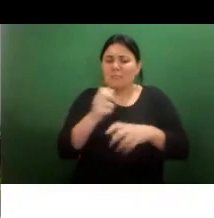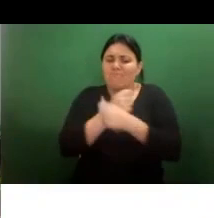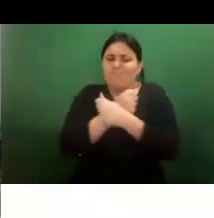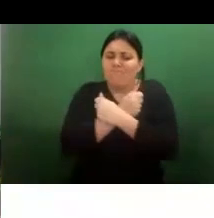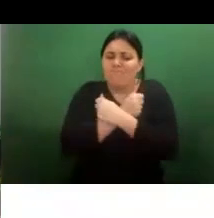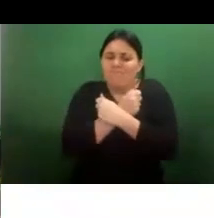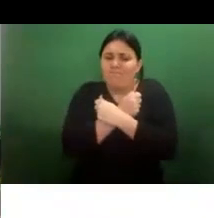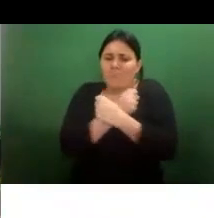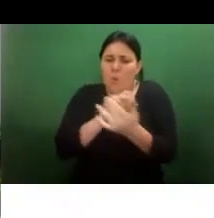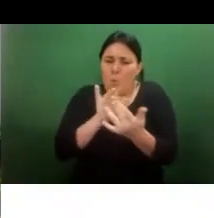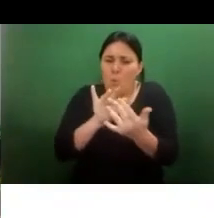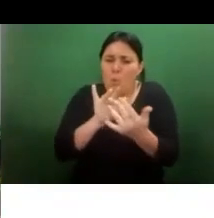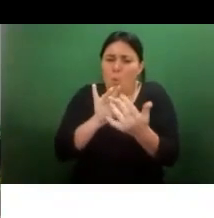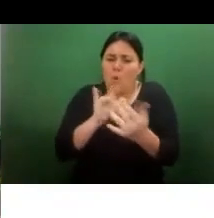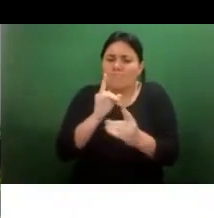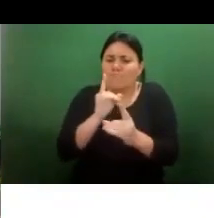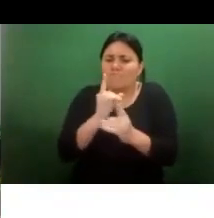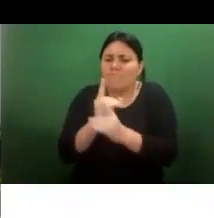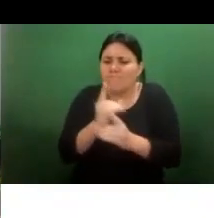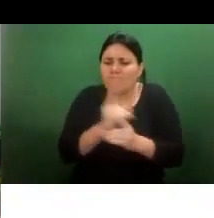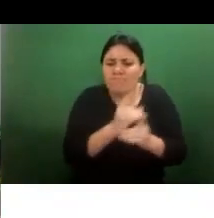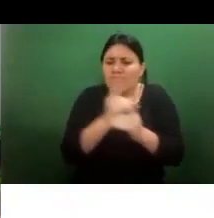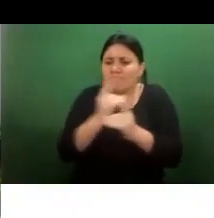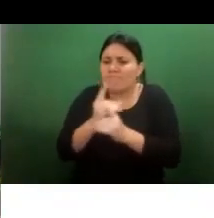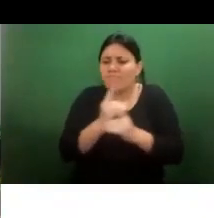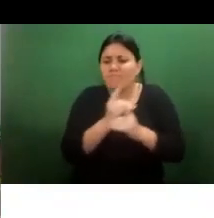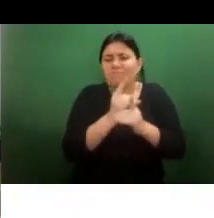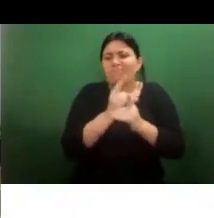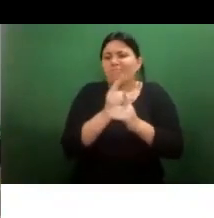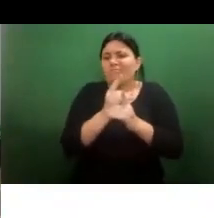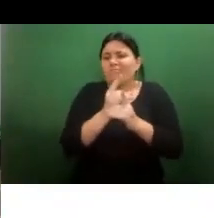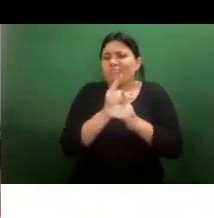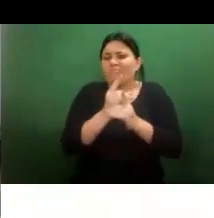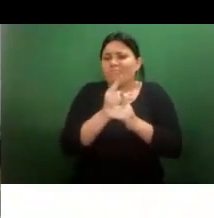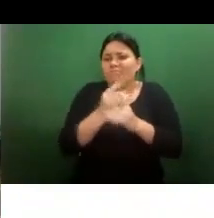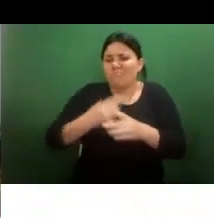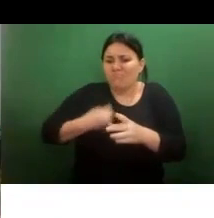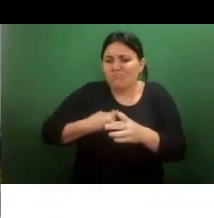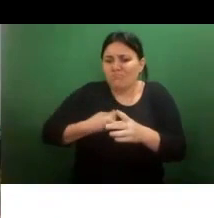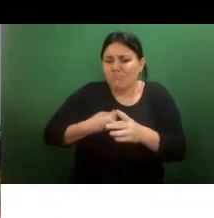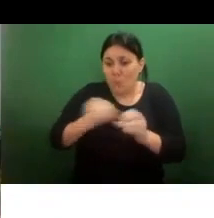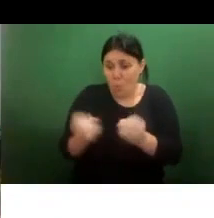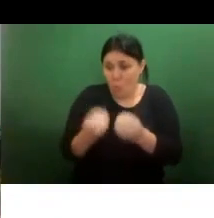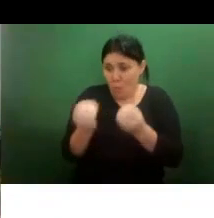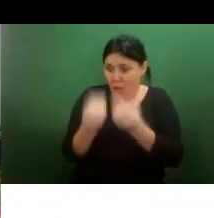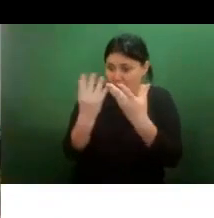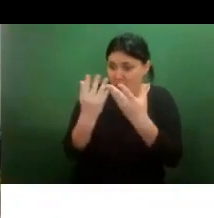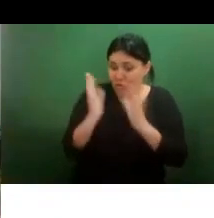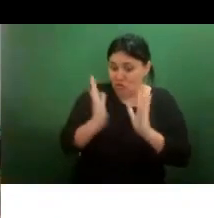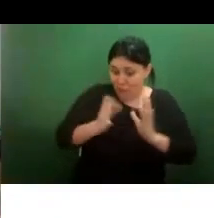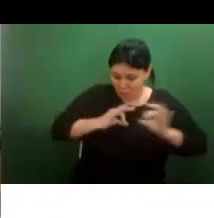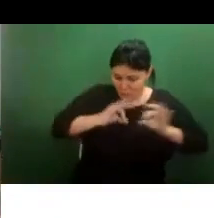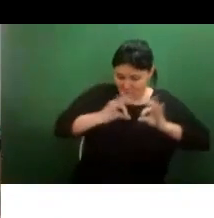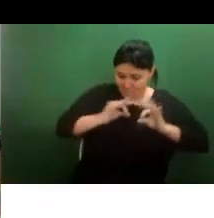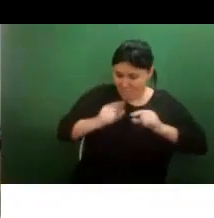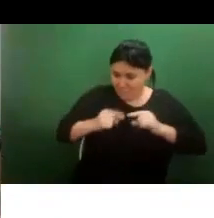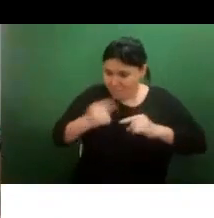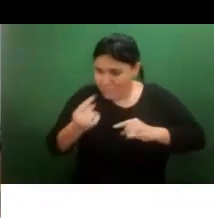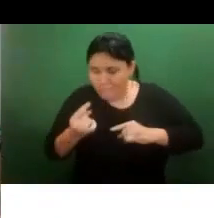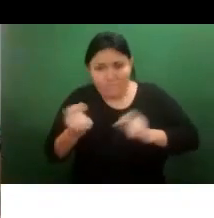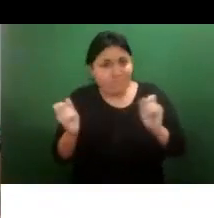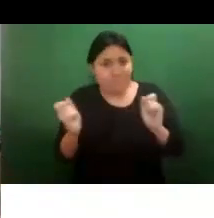não podemos nos encontrar presencialmente, não podemos ir aos eventos que nós tínhamos nos organizados para ir. Ainda